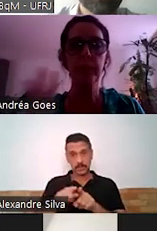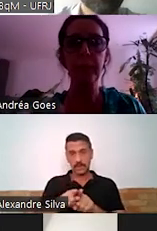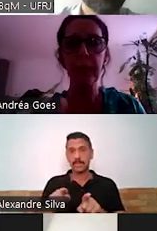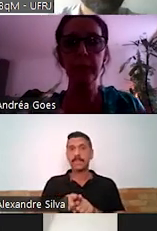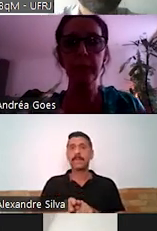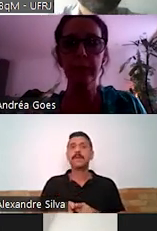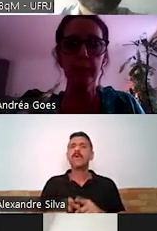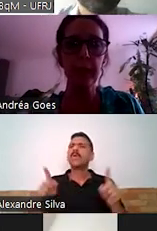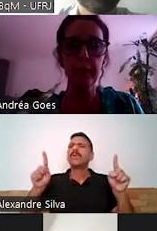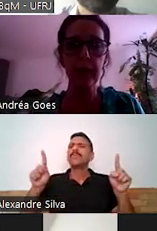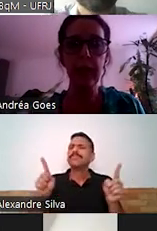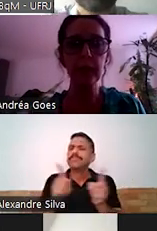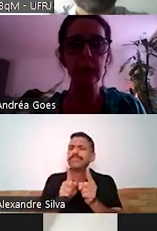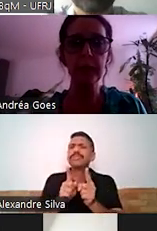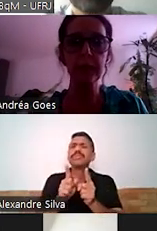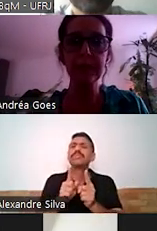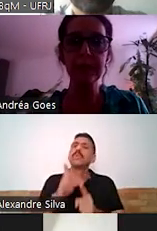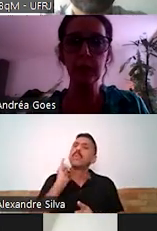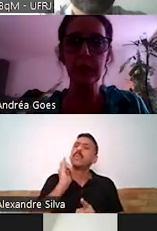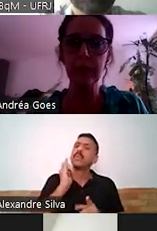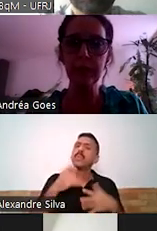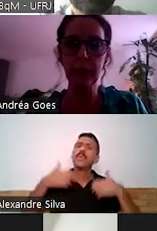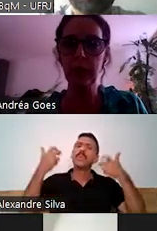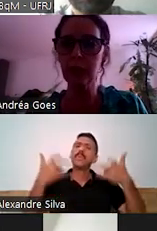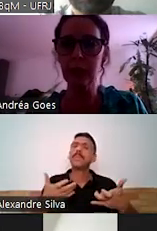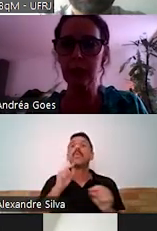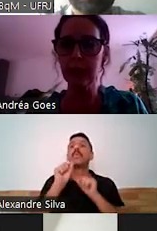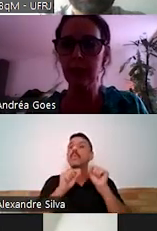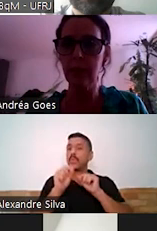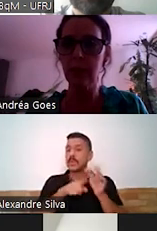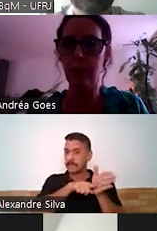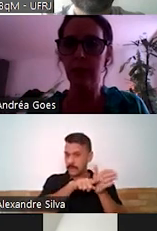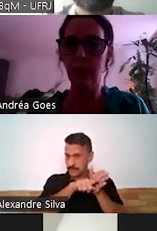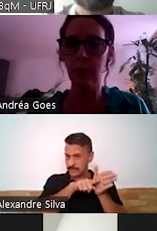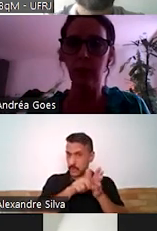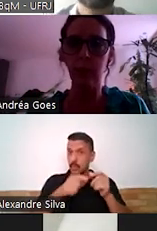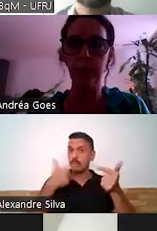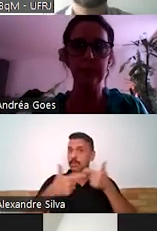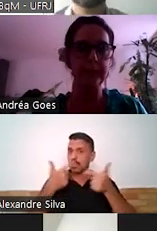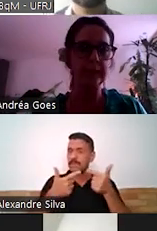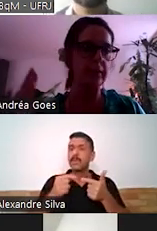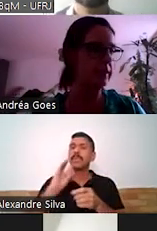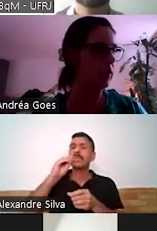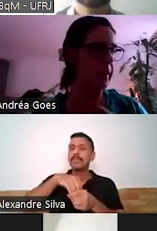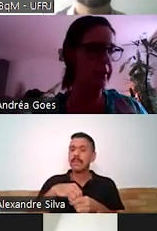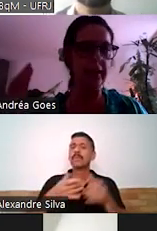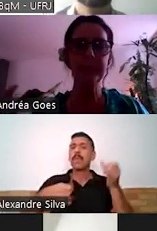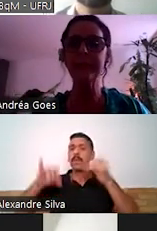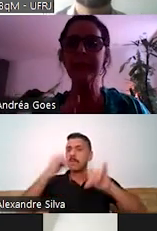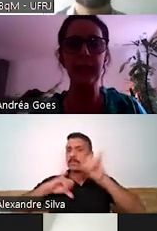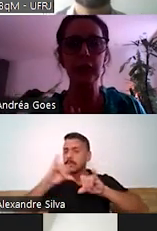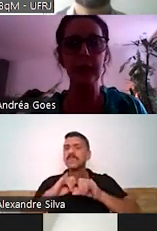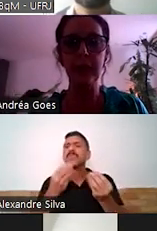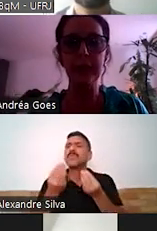vou um breve relato aqui para vocês o que são as linhas de pesquisa que a gente trabalha no laboratório, para vocês entenderem como é que